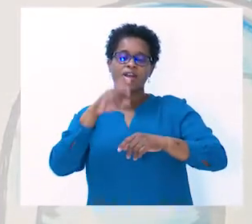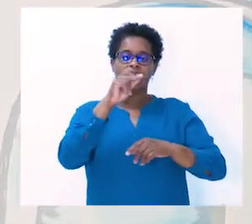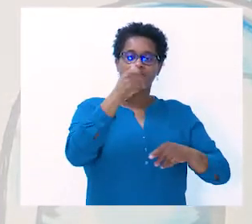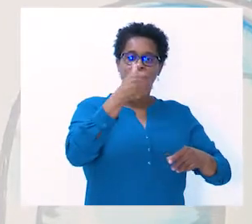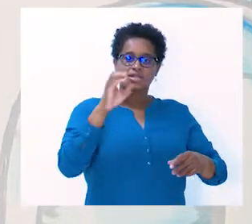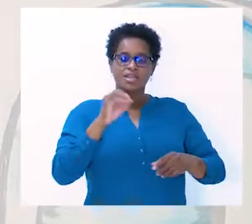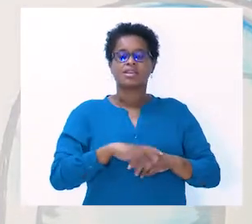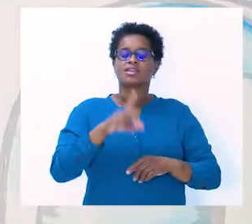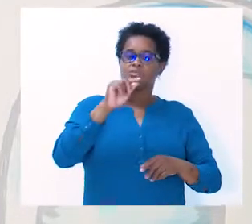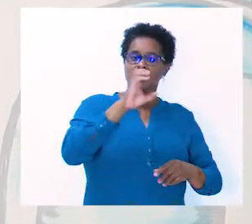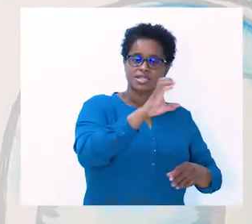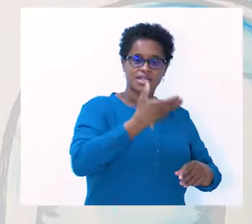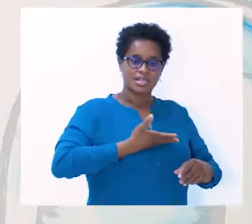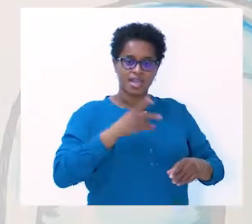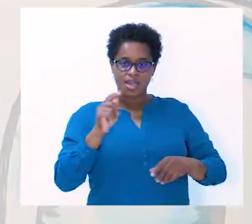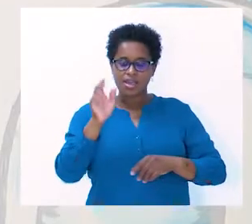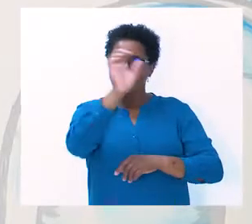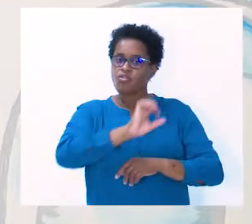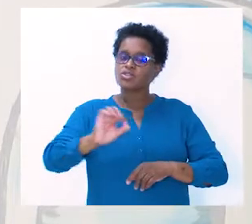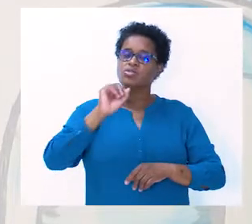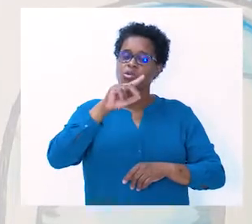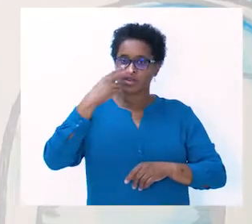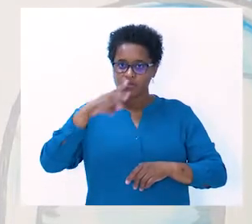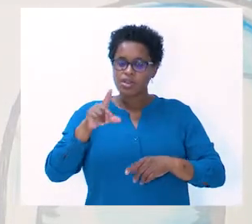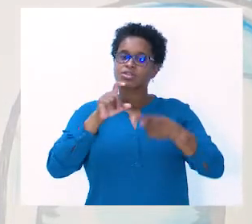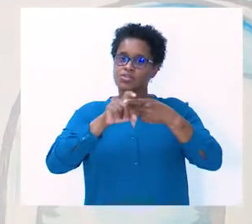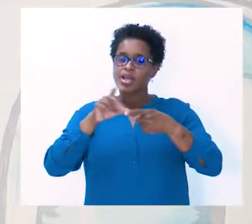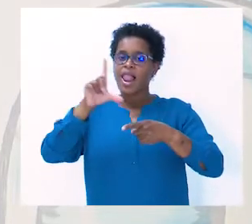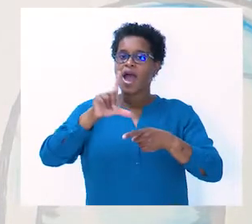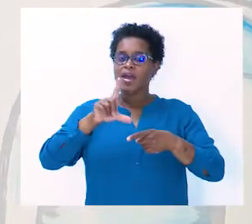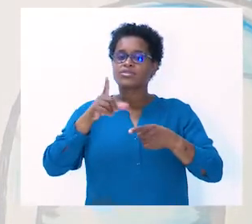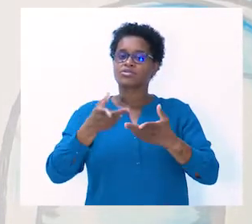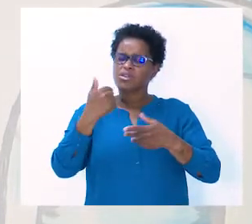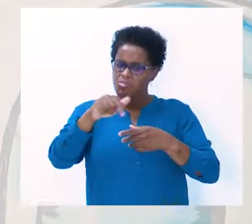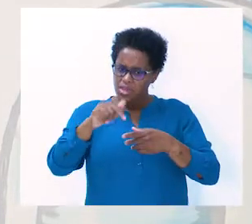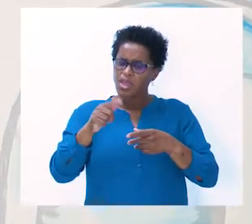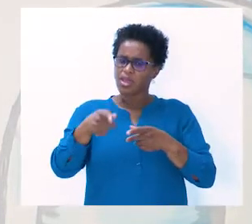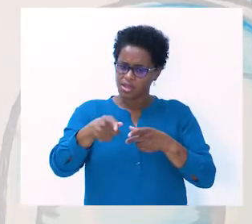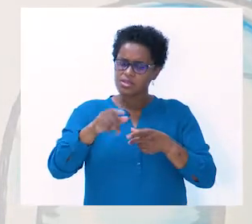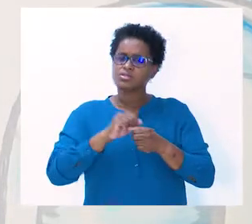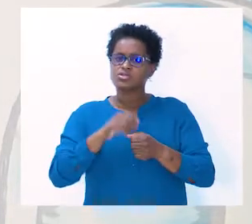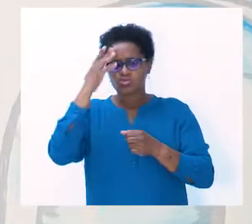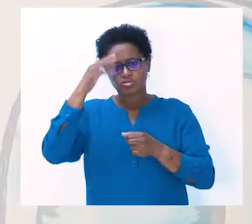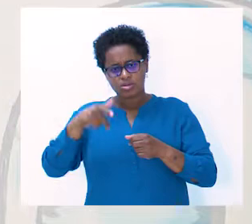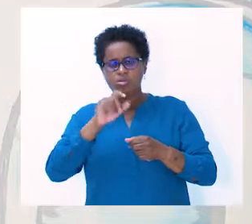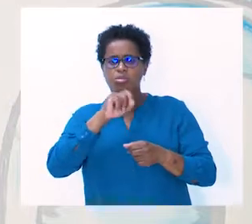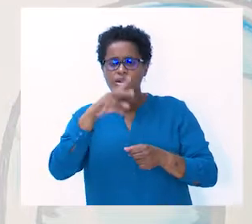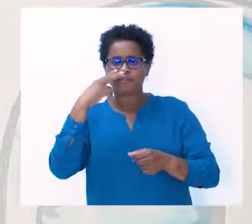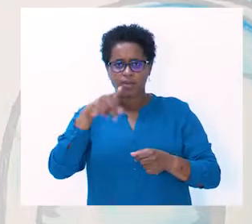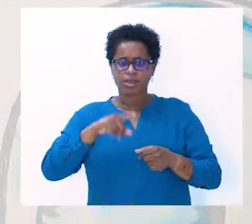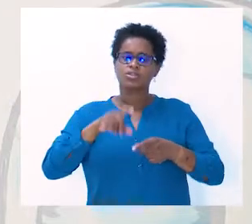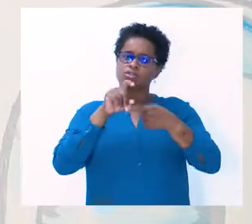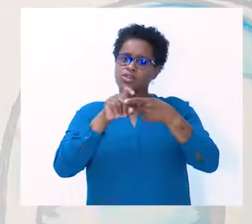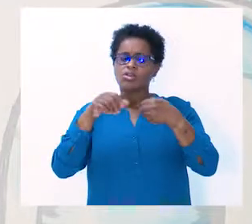e CDE, vocês podem ver que dividimos lados correspondentes, tem essas medidas, podem